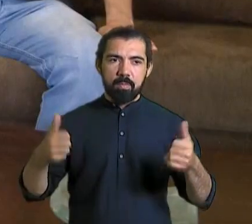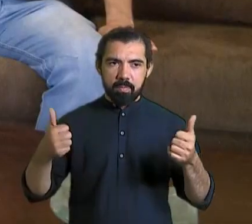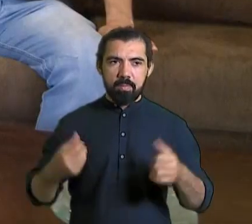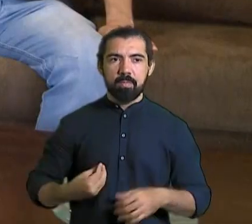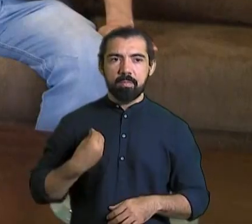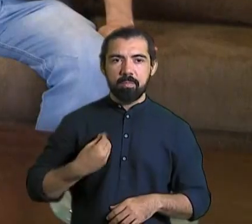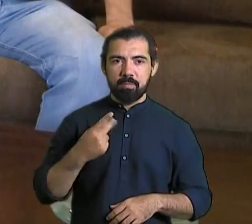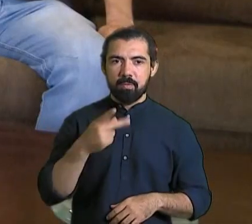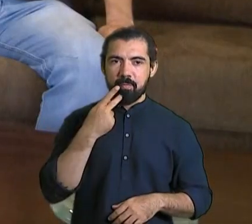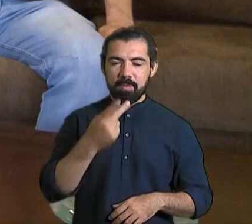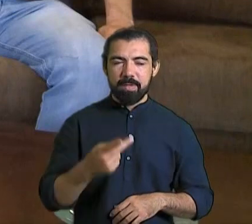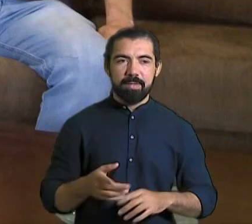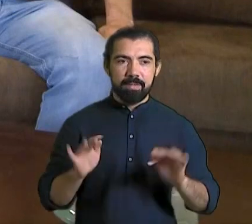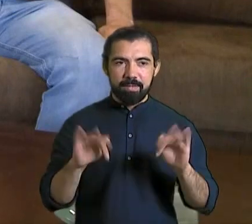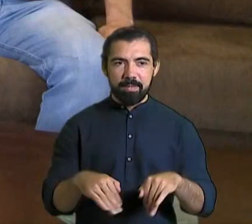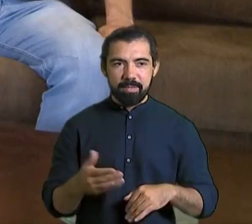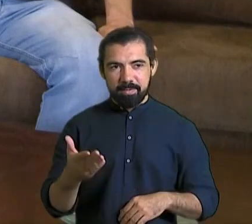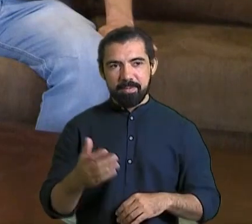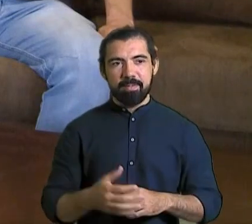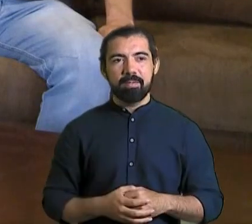sua fala, a sua mensagem final.